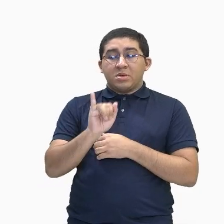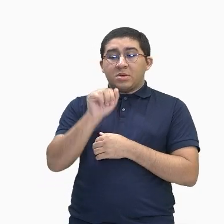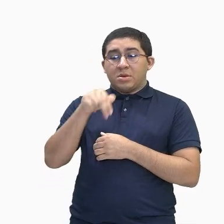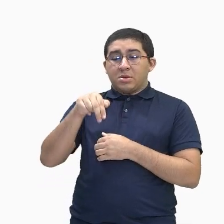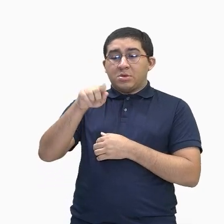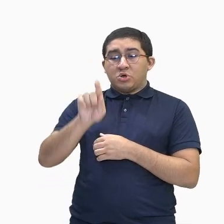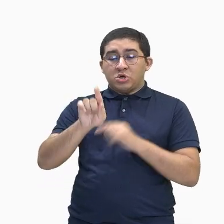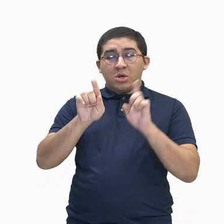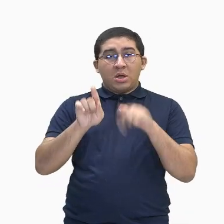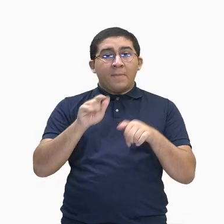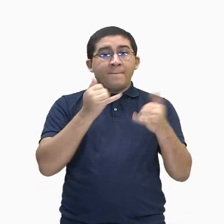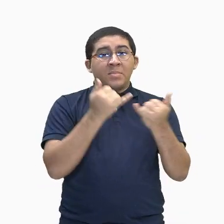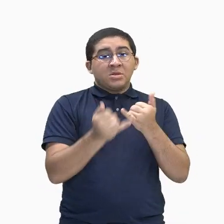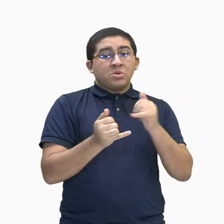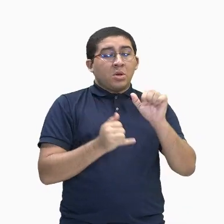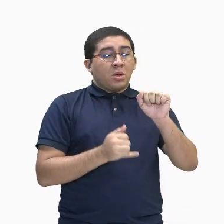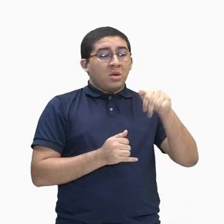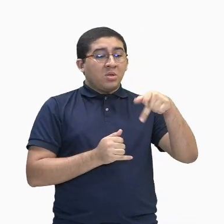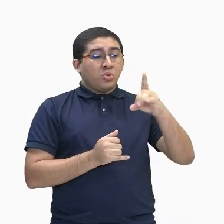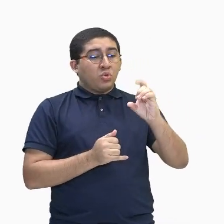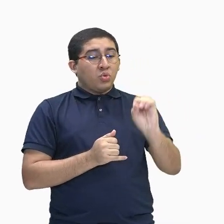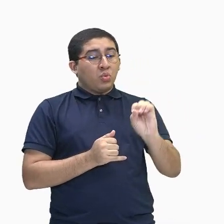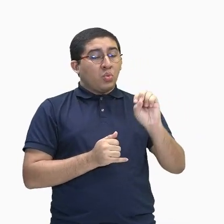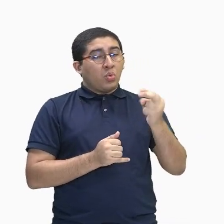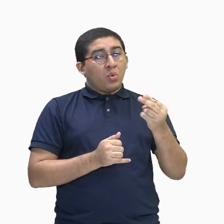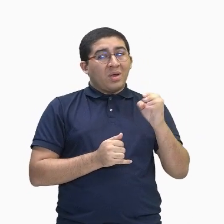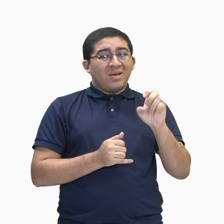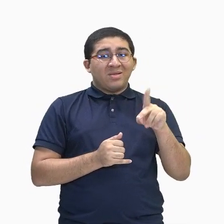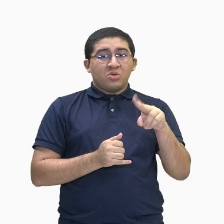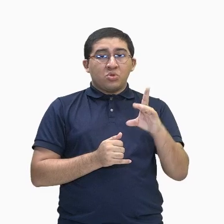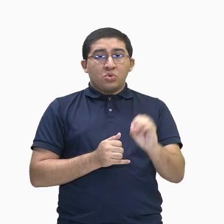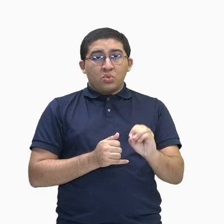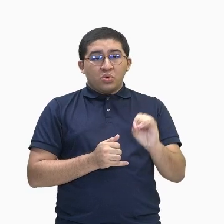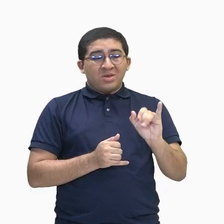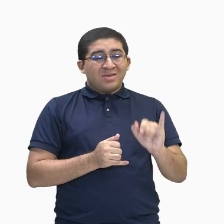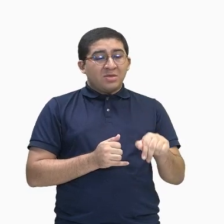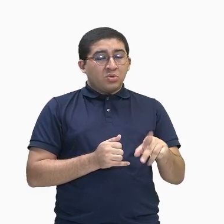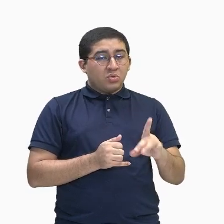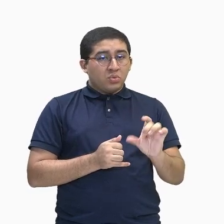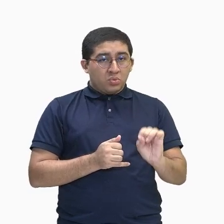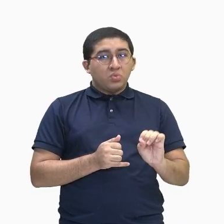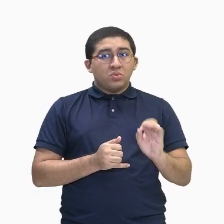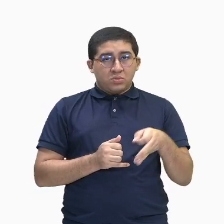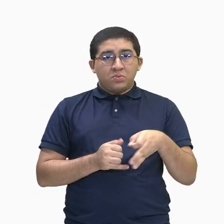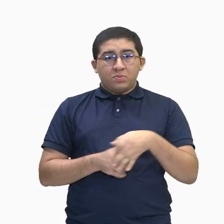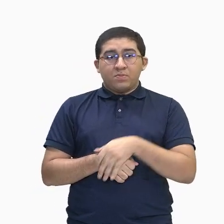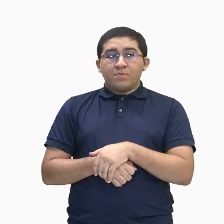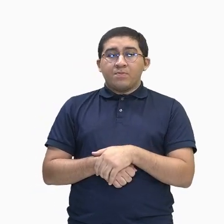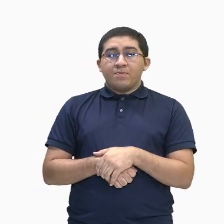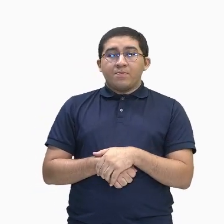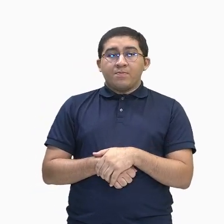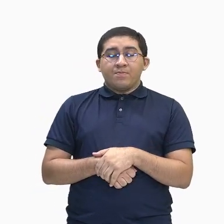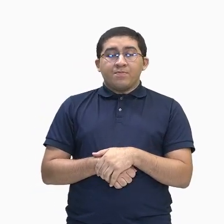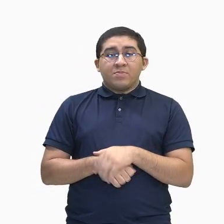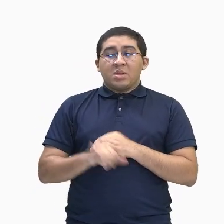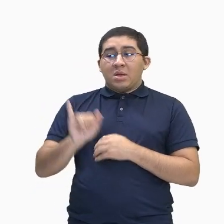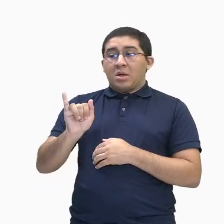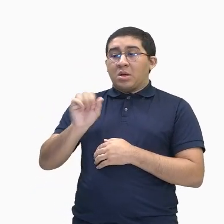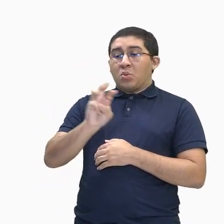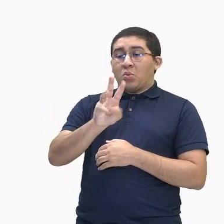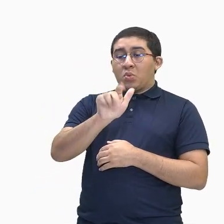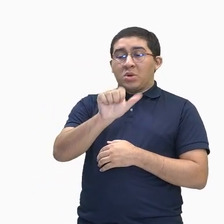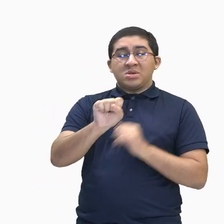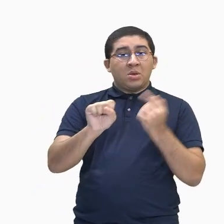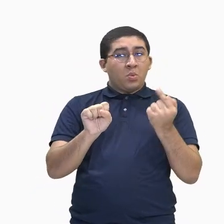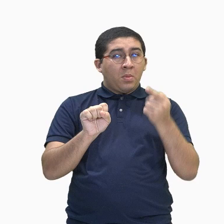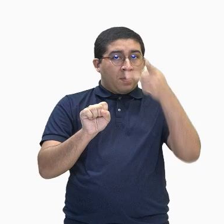indo da língua portuguesa, tá? Mais um exemplo. Esse I was studying indica uma única pessoa e o